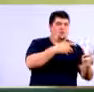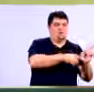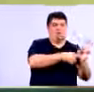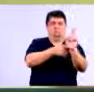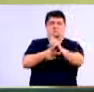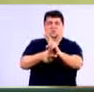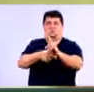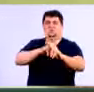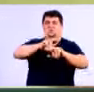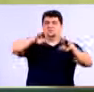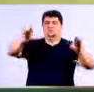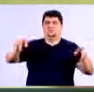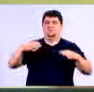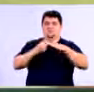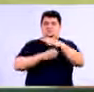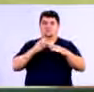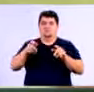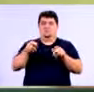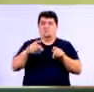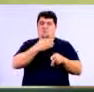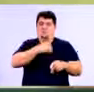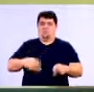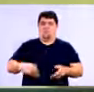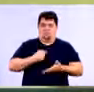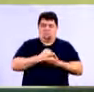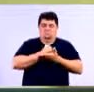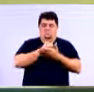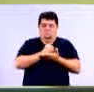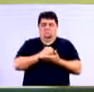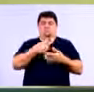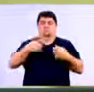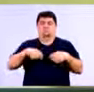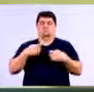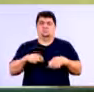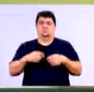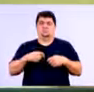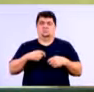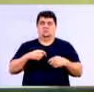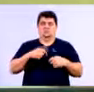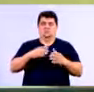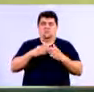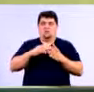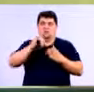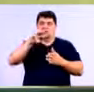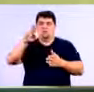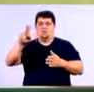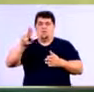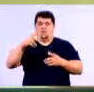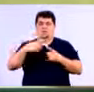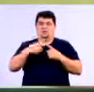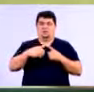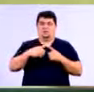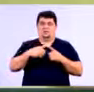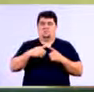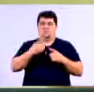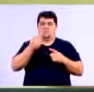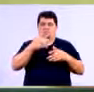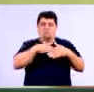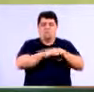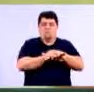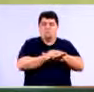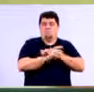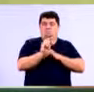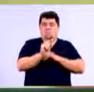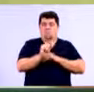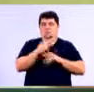produzam empregos, né? Então, para o governo incentivar isso, ele tende a cobrar mais imposto de renda de quem deixa um período pequeno e